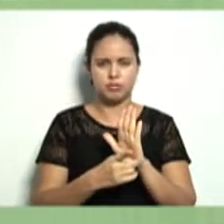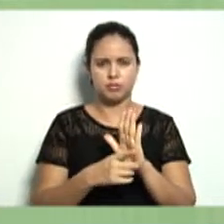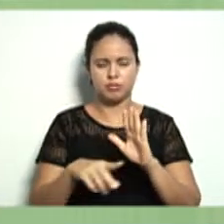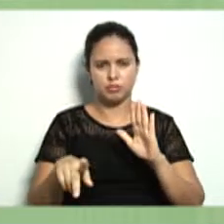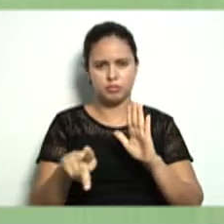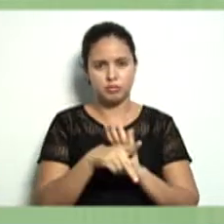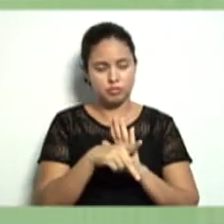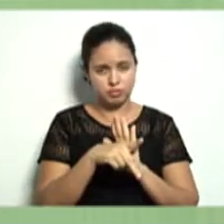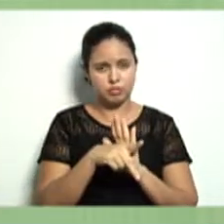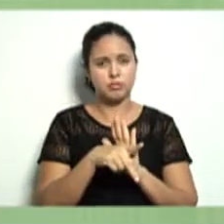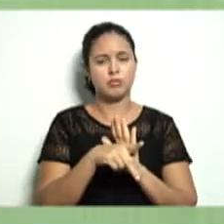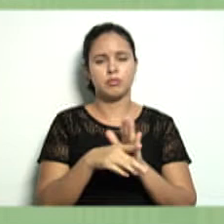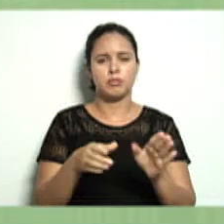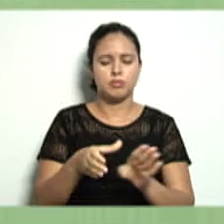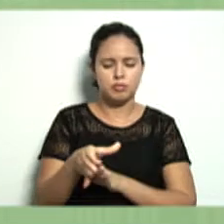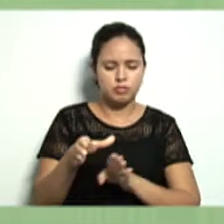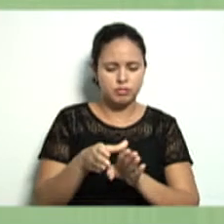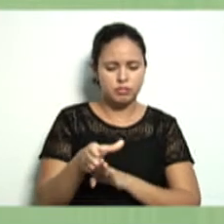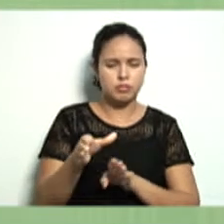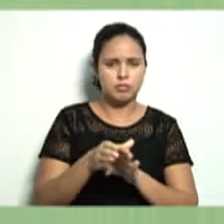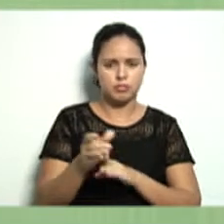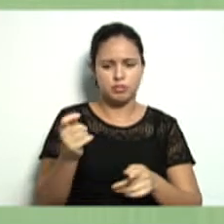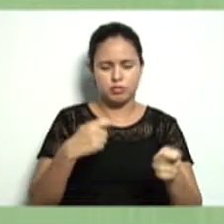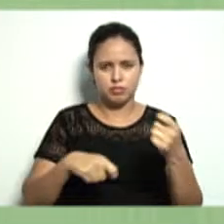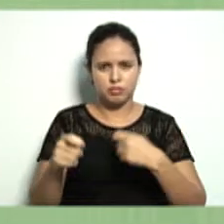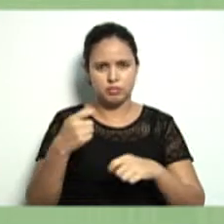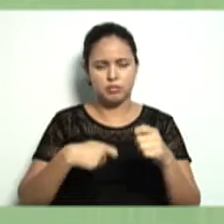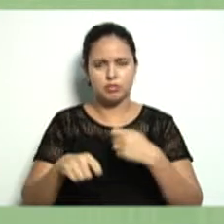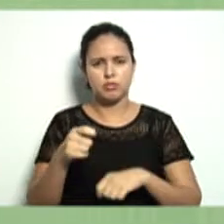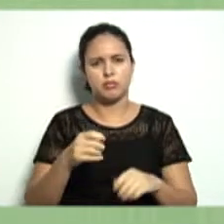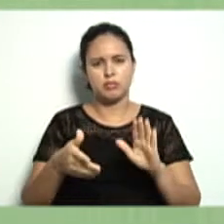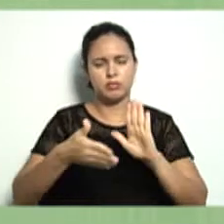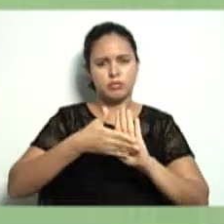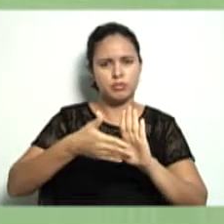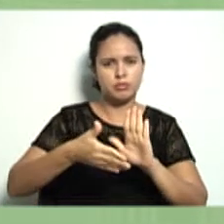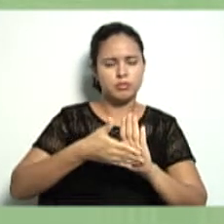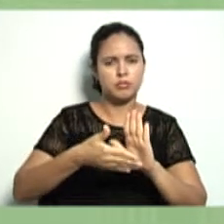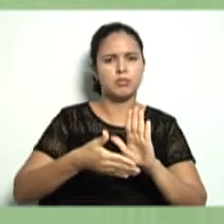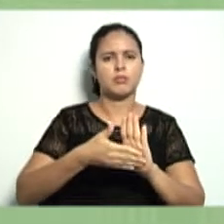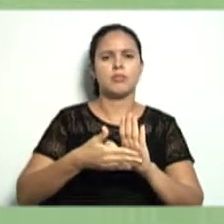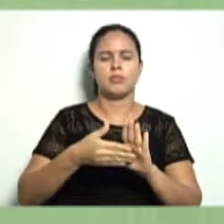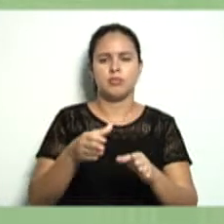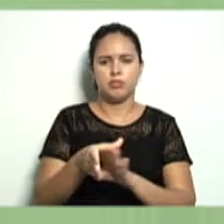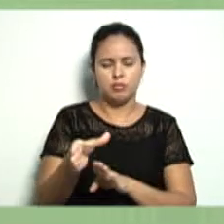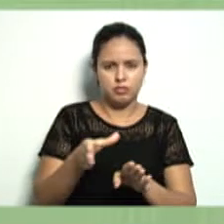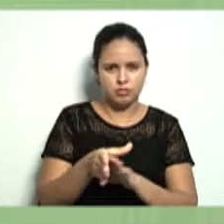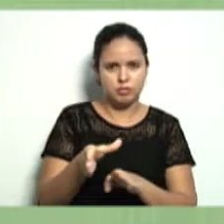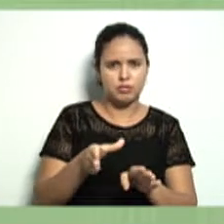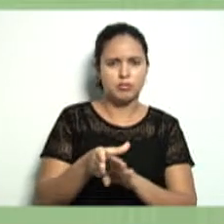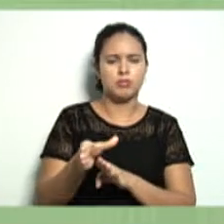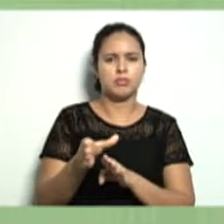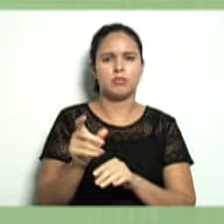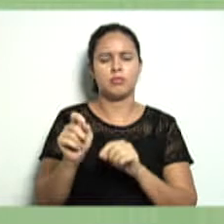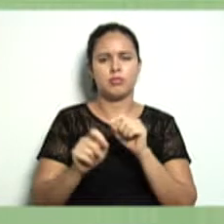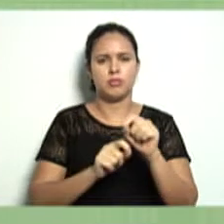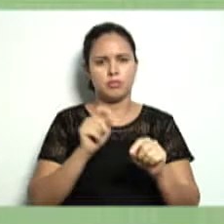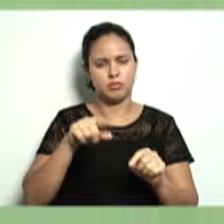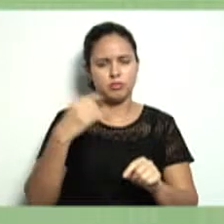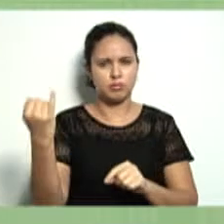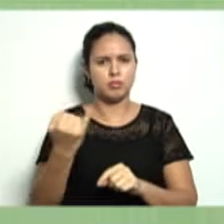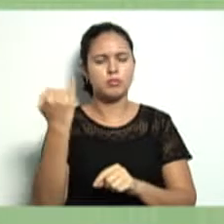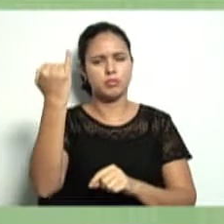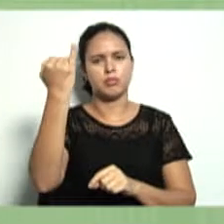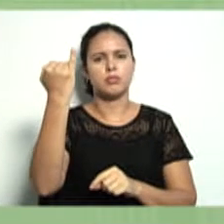estratégicas estabelecidas pelo Conselho de Administração. Os papéis do Conselho de Administração e da diretoria são importantes, a